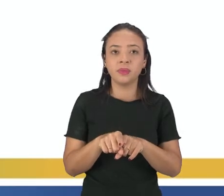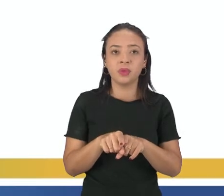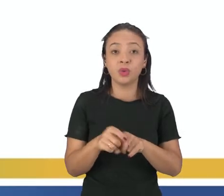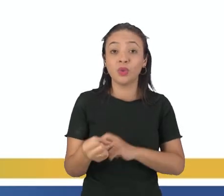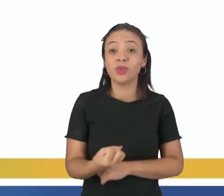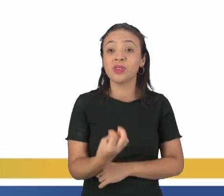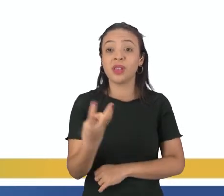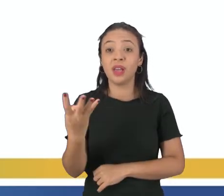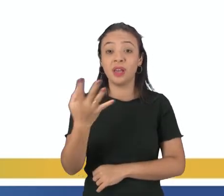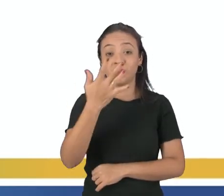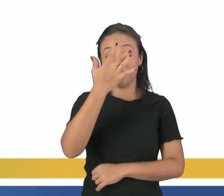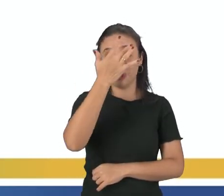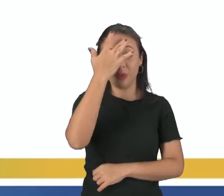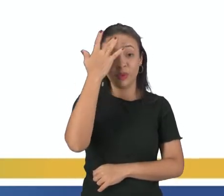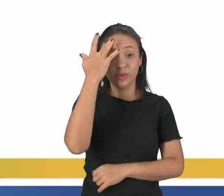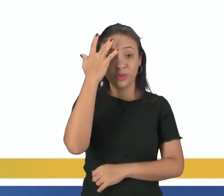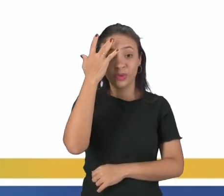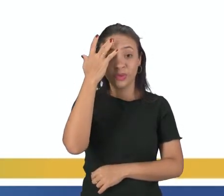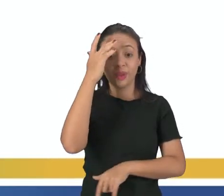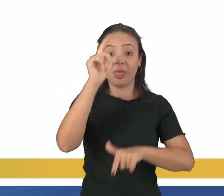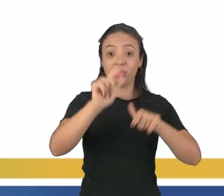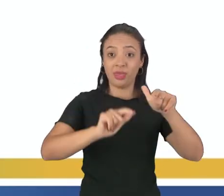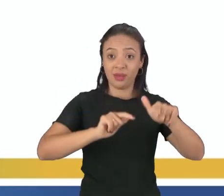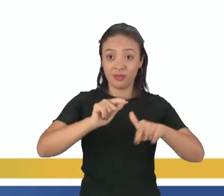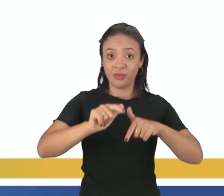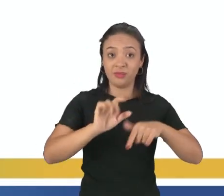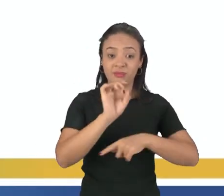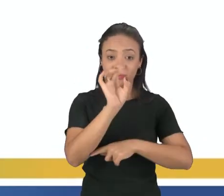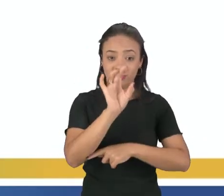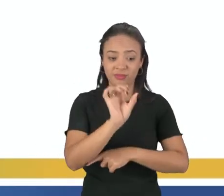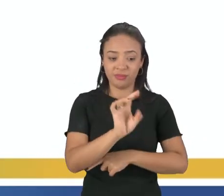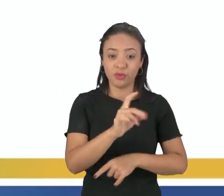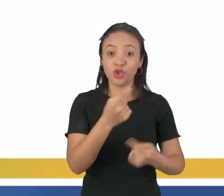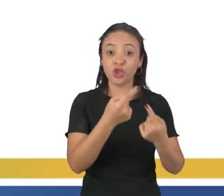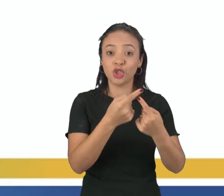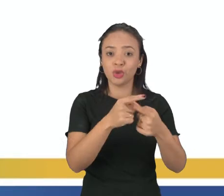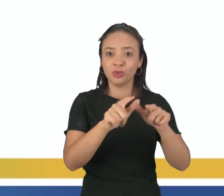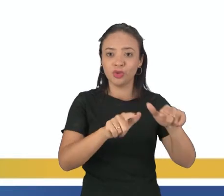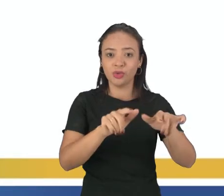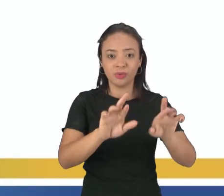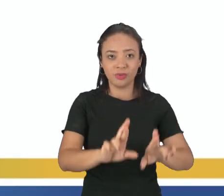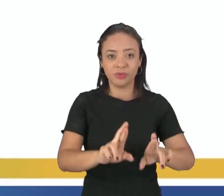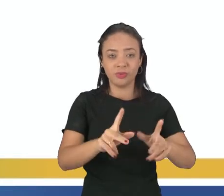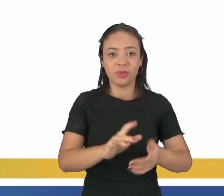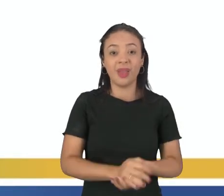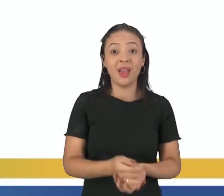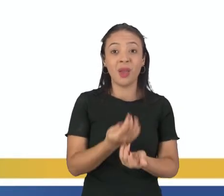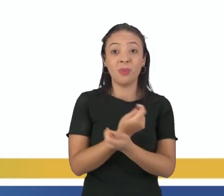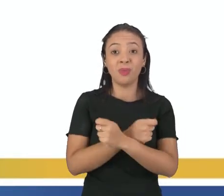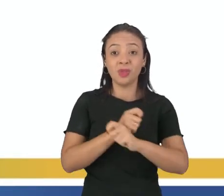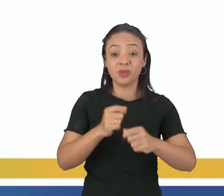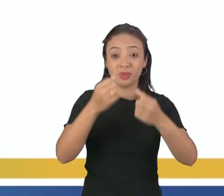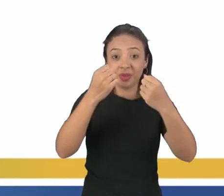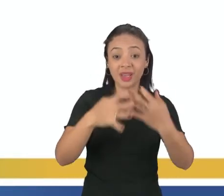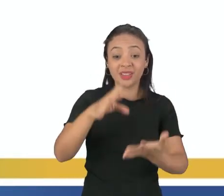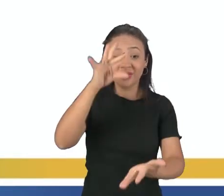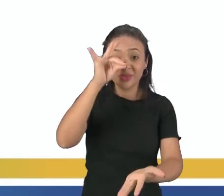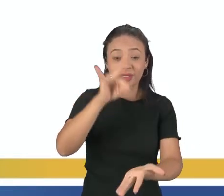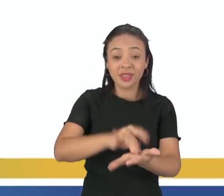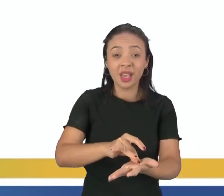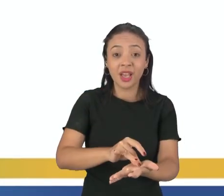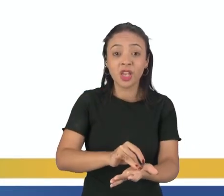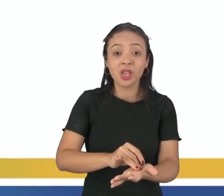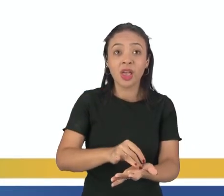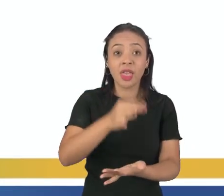de pessoas ocupadas em cada emprego. Observe que eu não tenho como falar exatamente a quantidade de